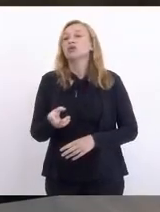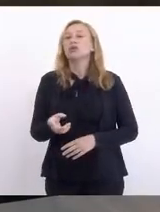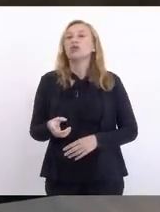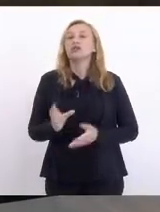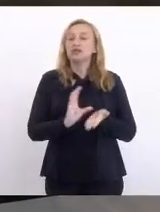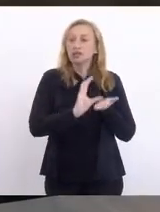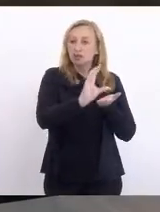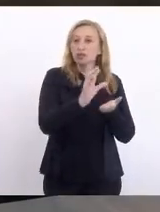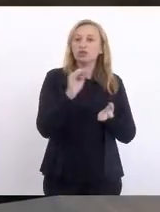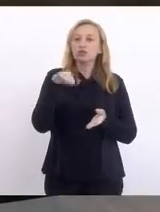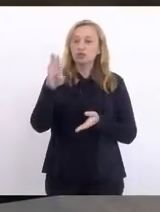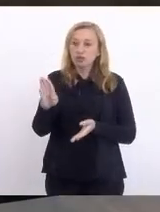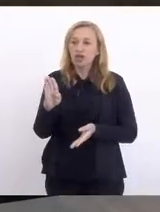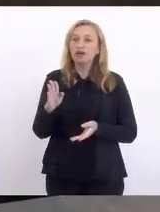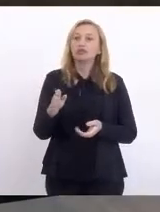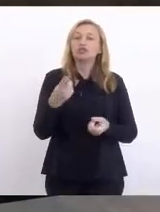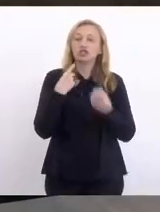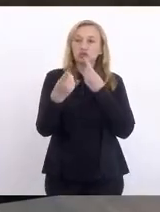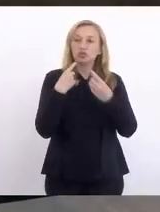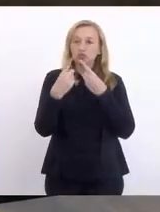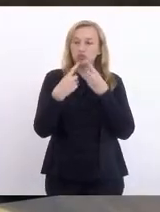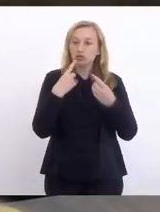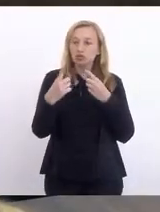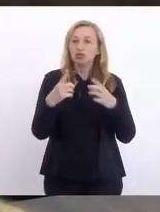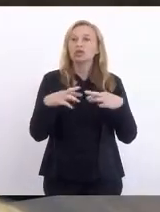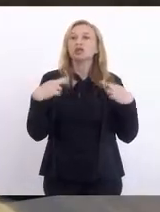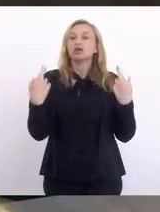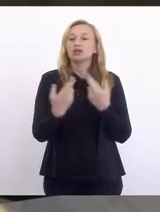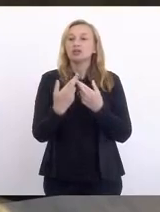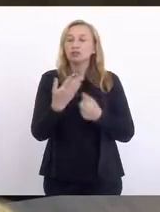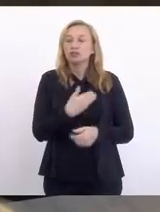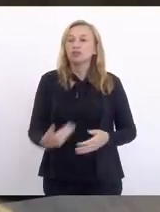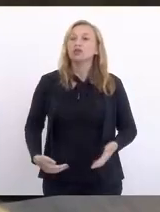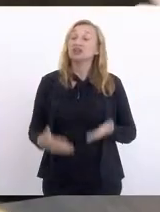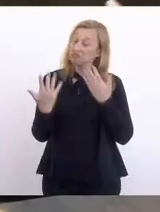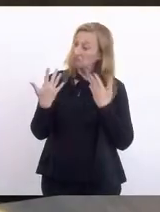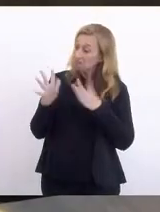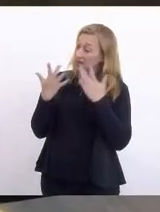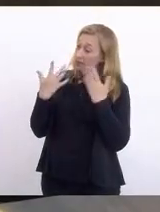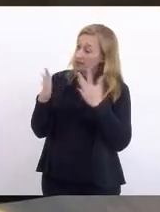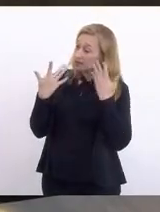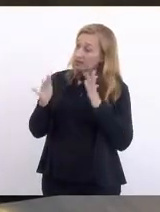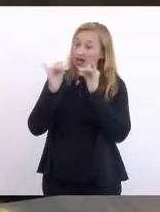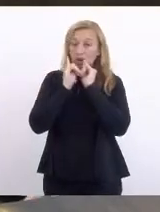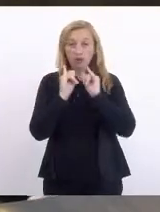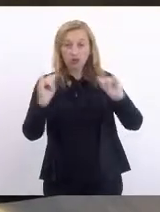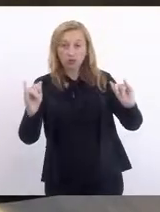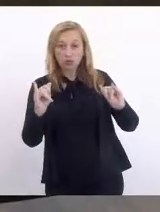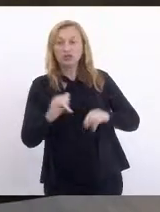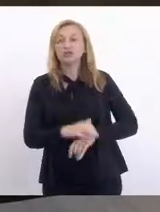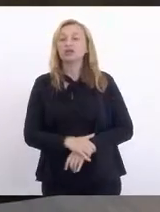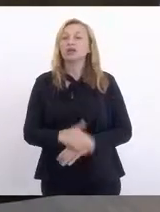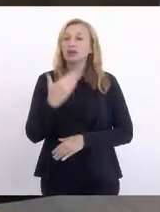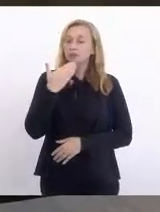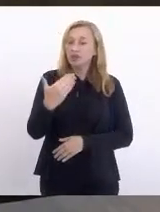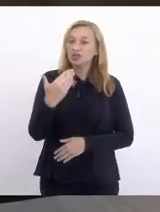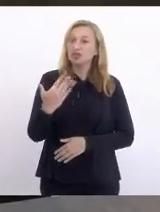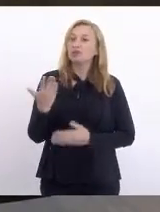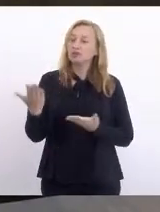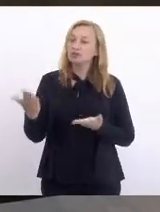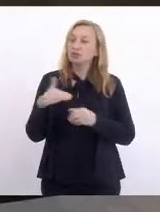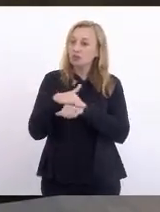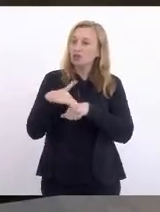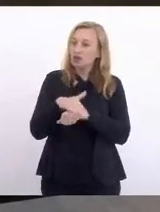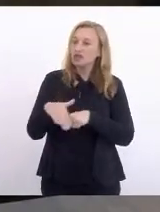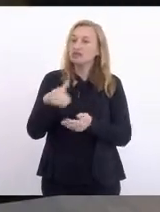do fundeb a gente bateu muito isso Na audiência pública e por isso que eu queria saudar a o anúncio e pediu para que você